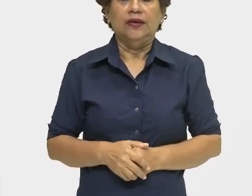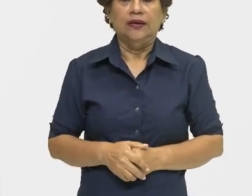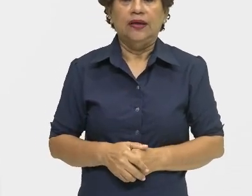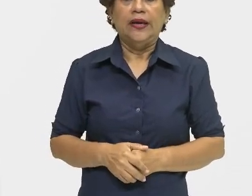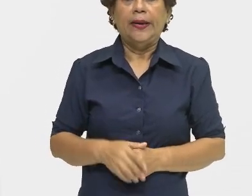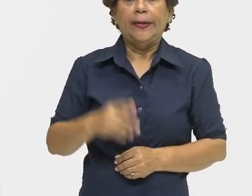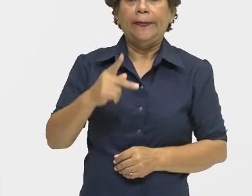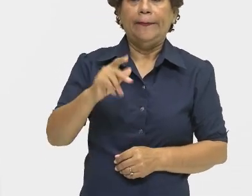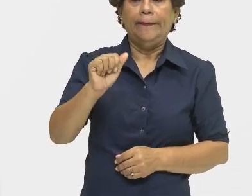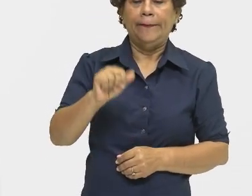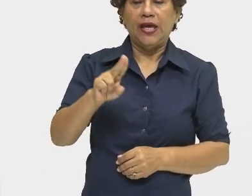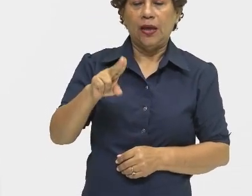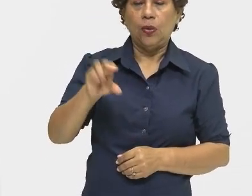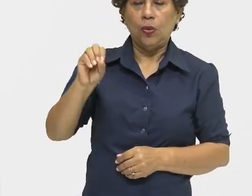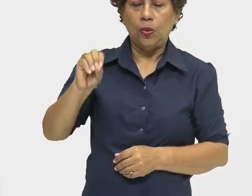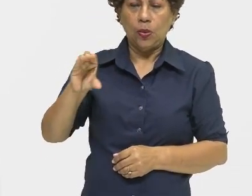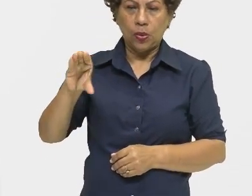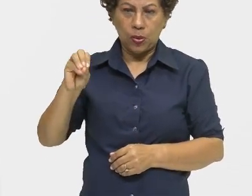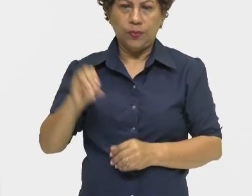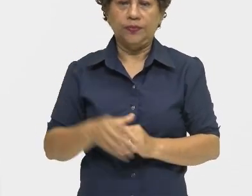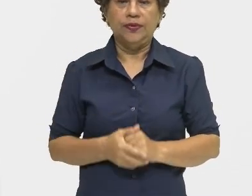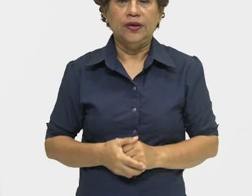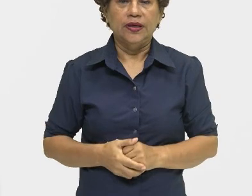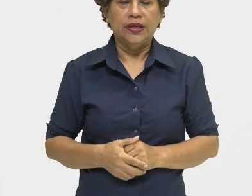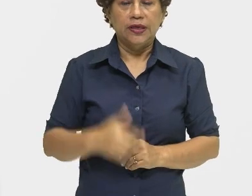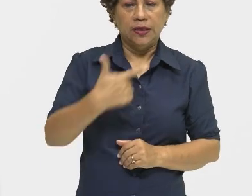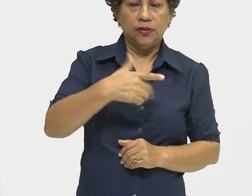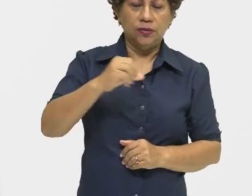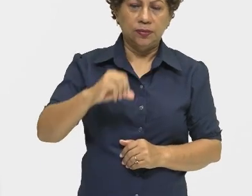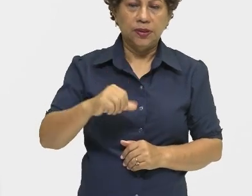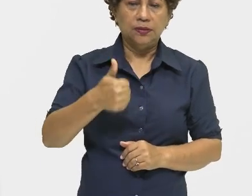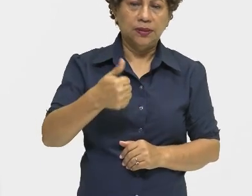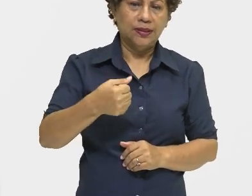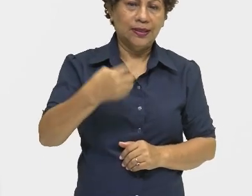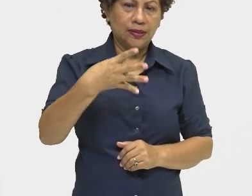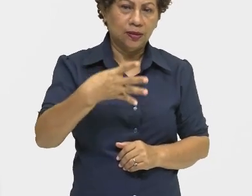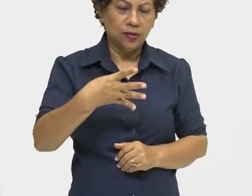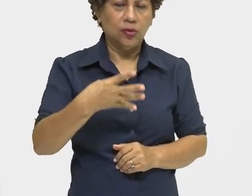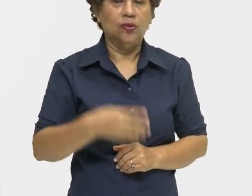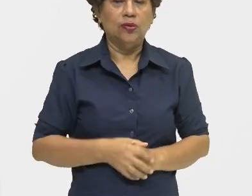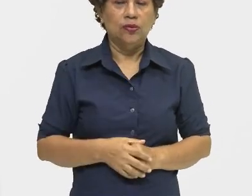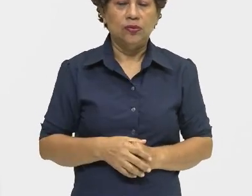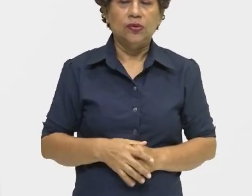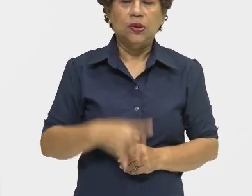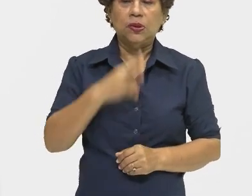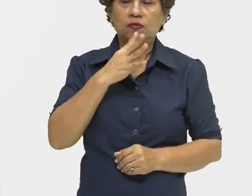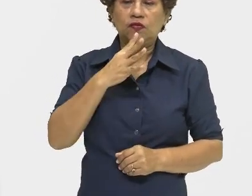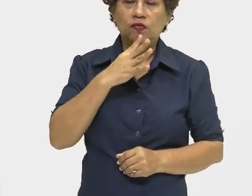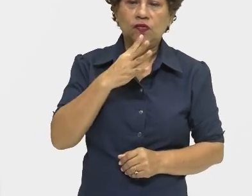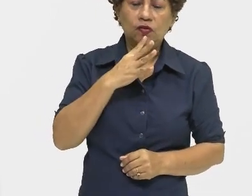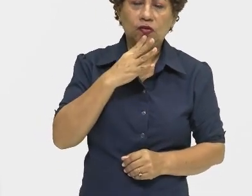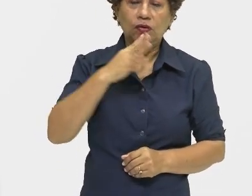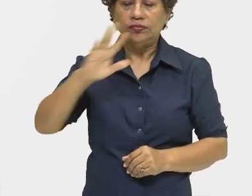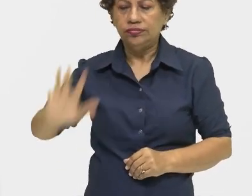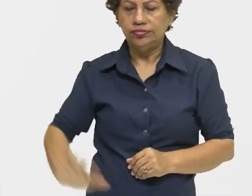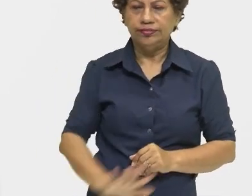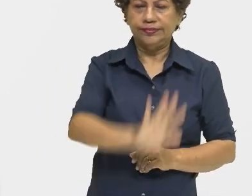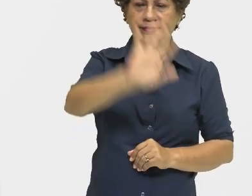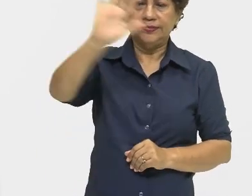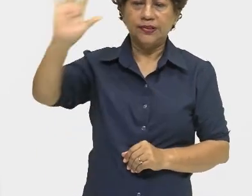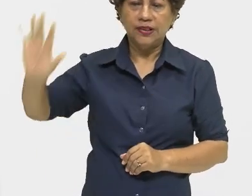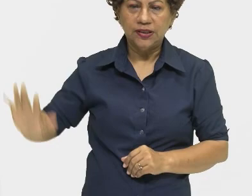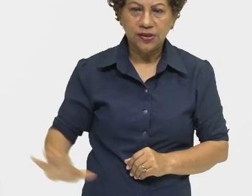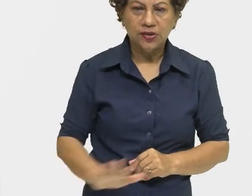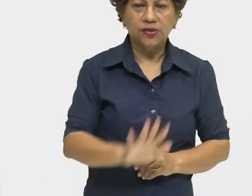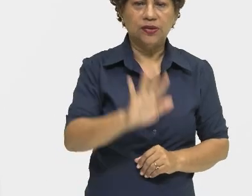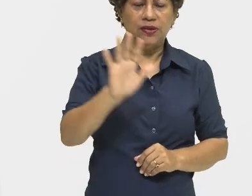carimbó foi reconhecido como Patrimônio Cultural Imaterial Brasileiro pelo Instituto do Patrimônio Histórico